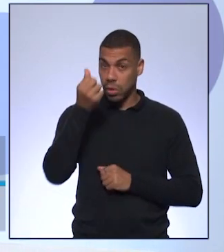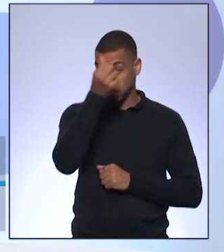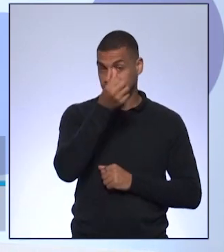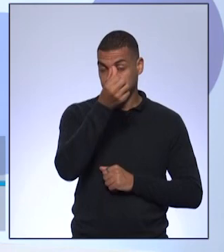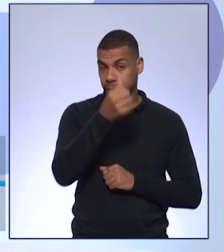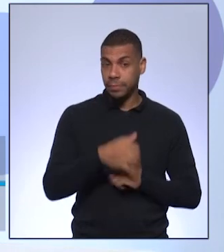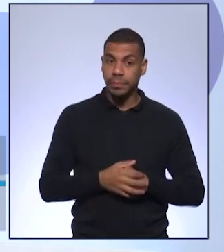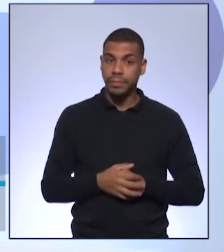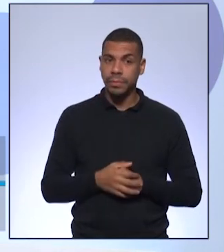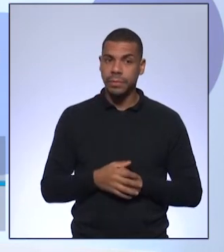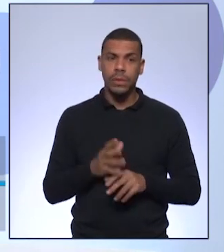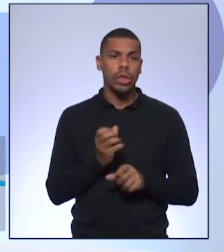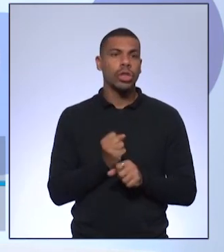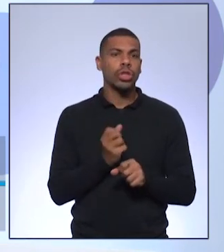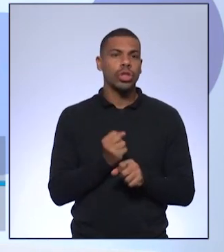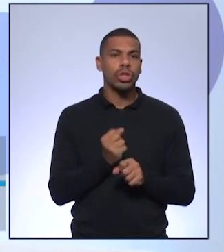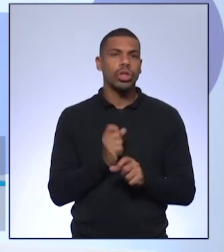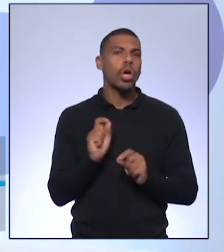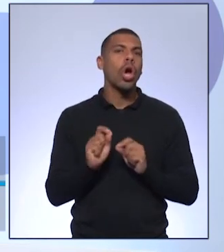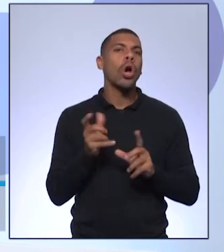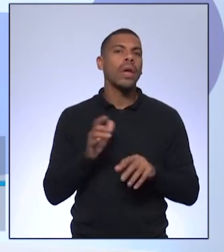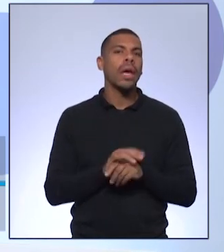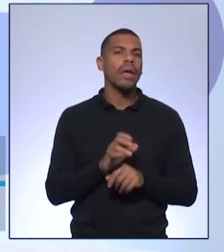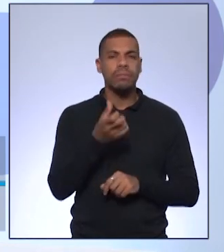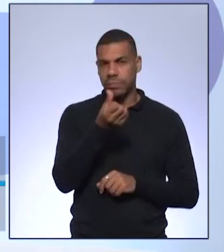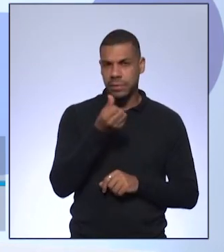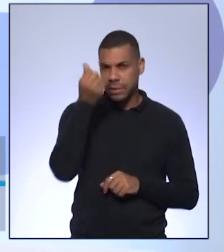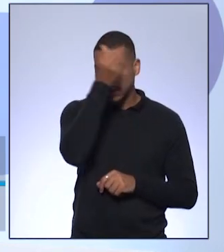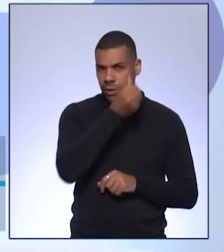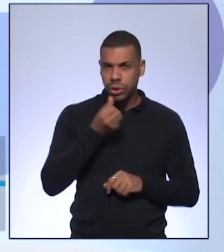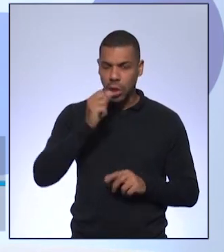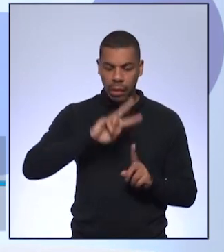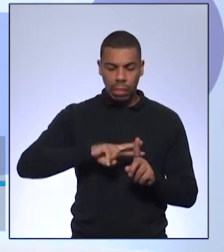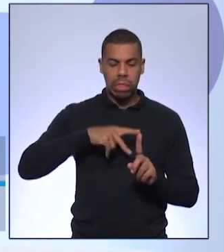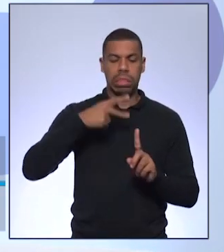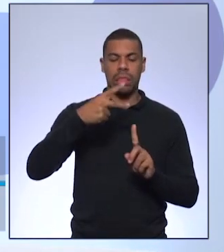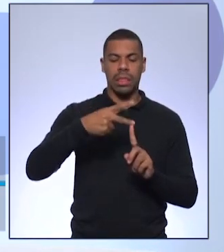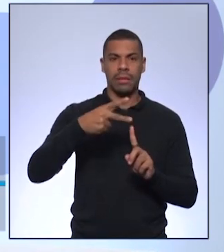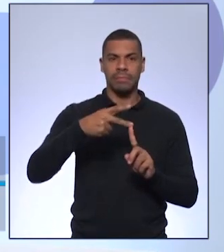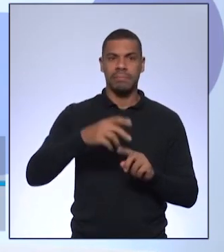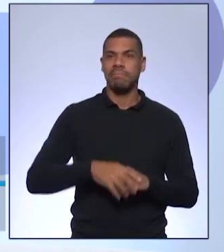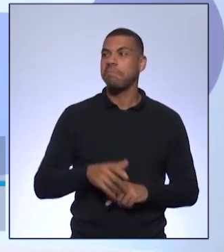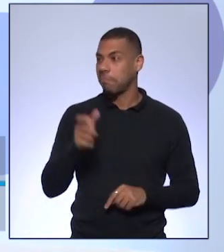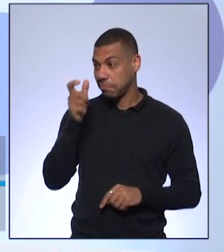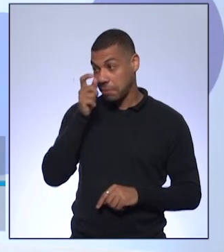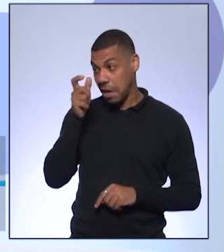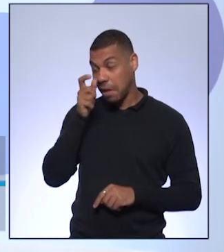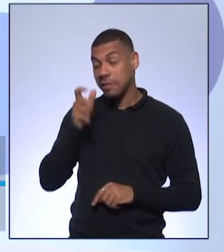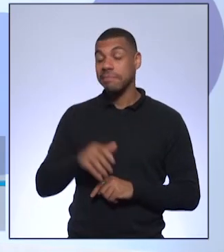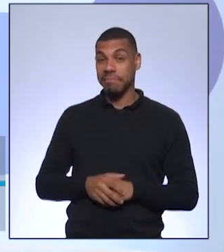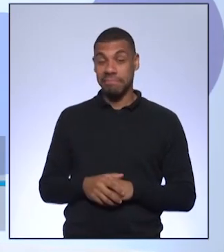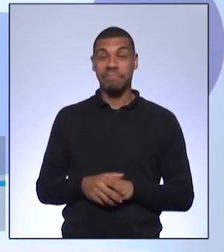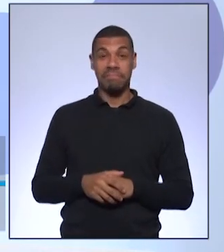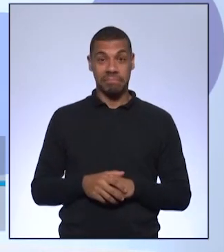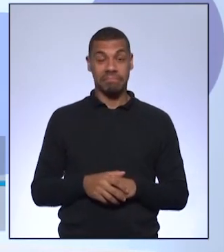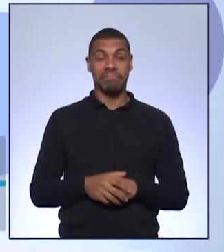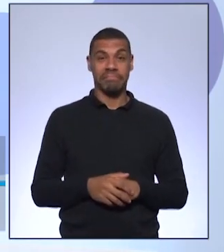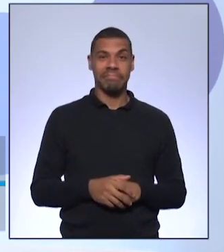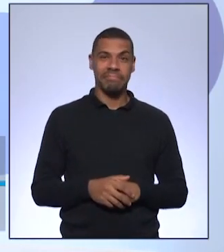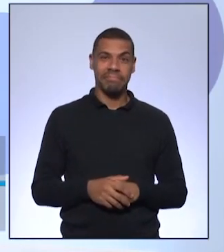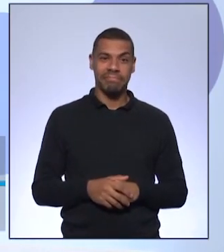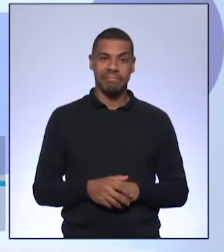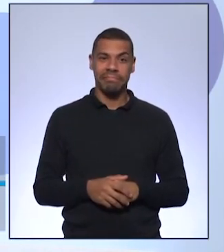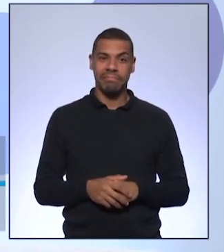de 6 horas e calculavam o dobro. Ai, que bacana. Ó, então bom. Foi a forma com que eles fizeram, foi muito interessante, muito né? Inteligente. Muito